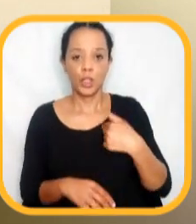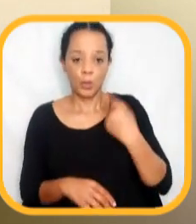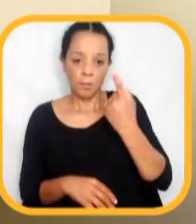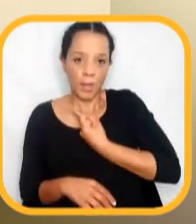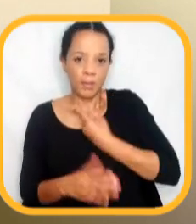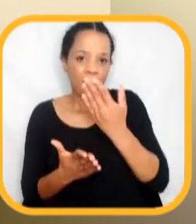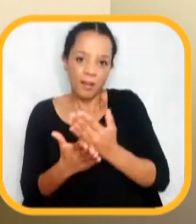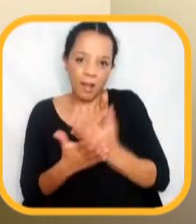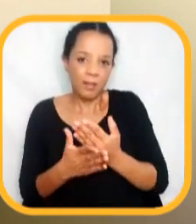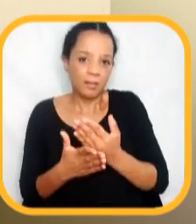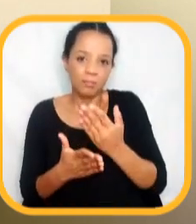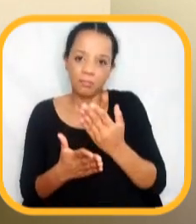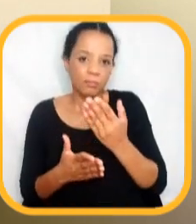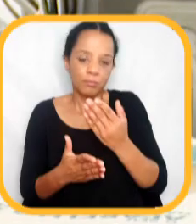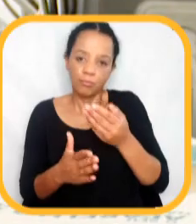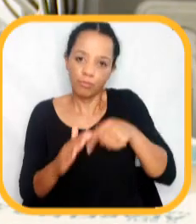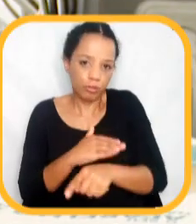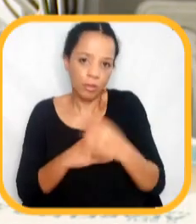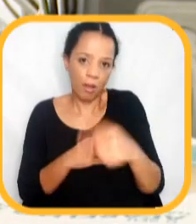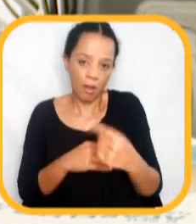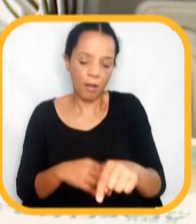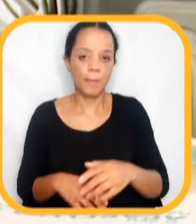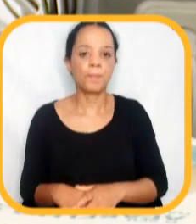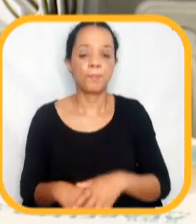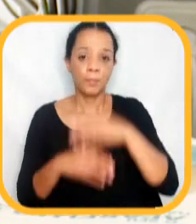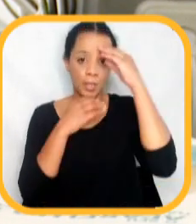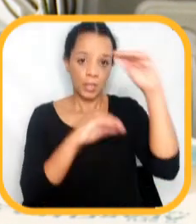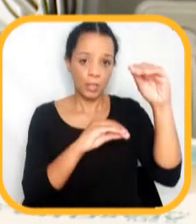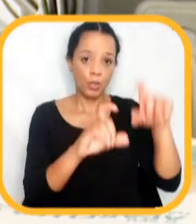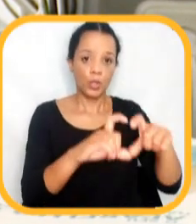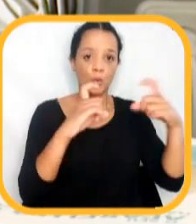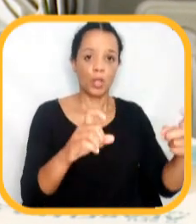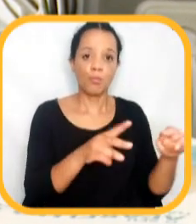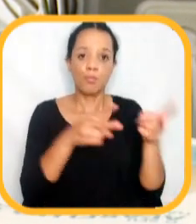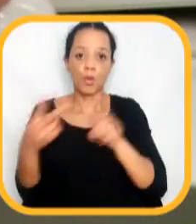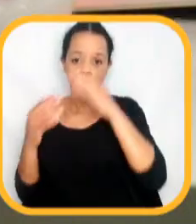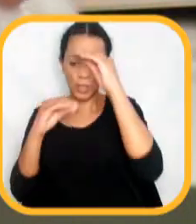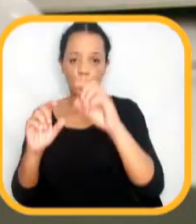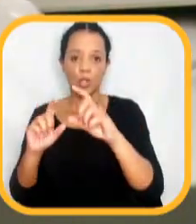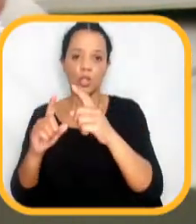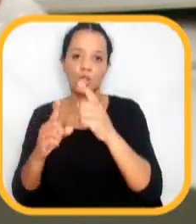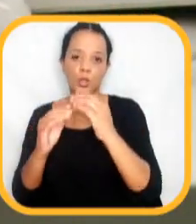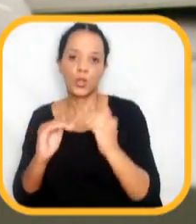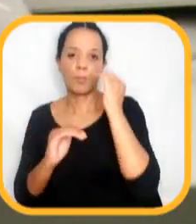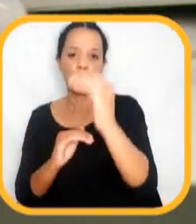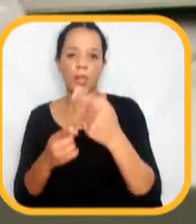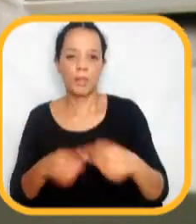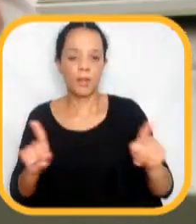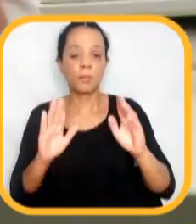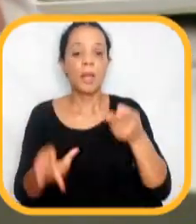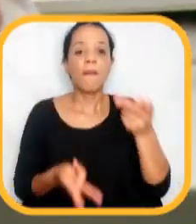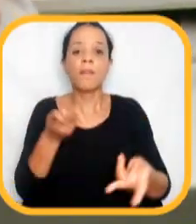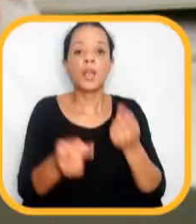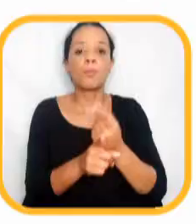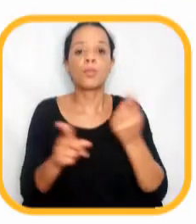eu tinha que fazer um estudo em casa mais aprofundado. Existem diferenças na passagem do ensino secundário para o ensino superior que merecem